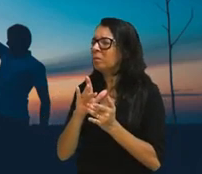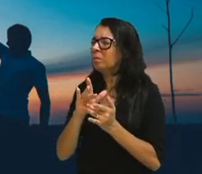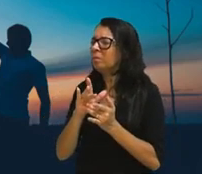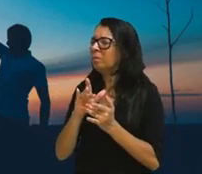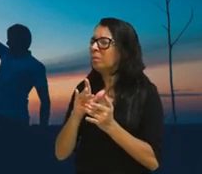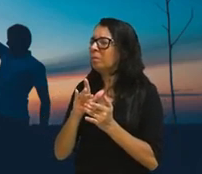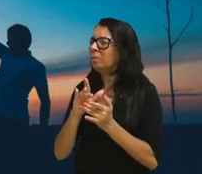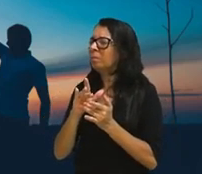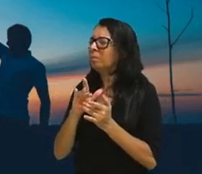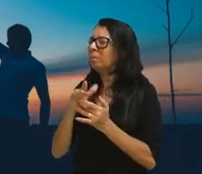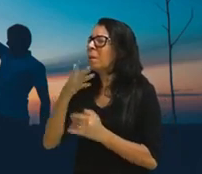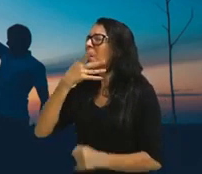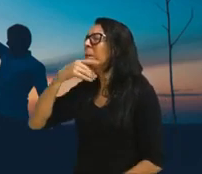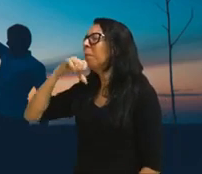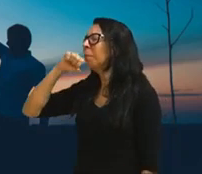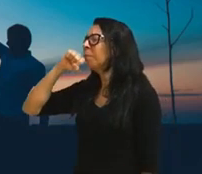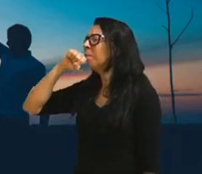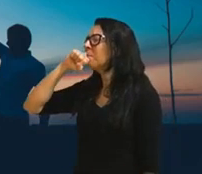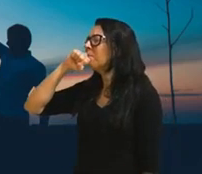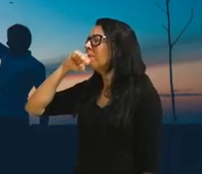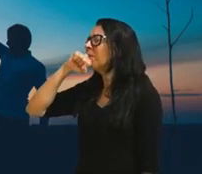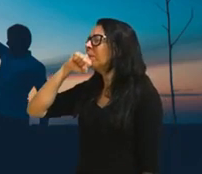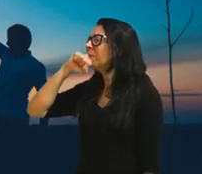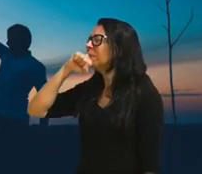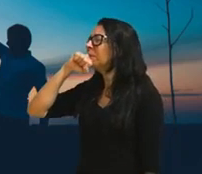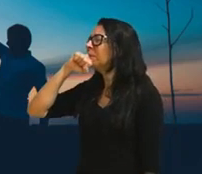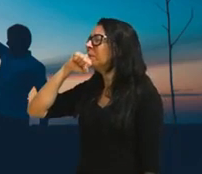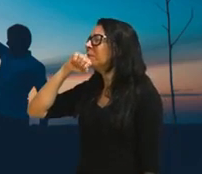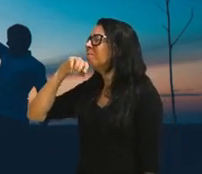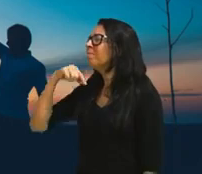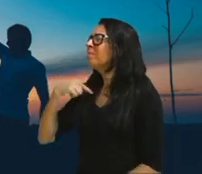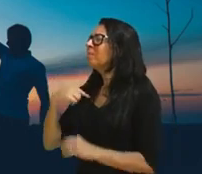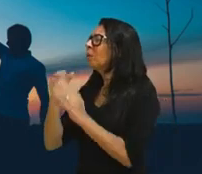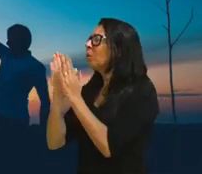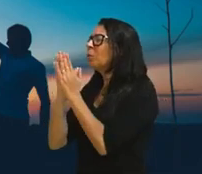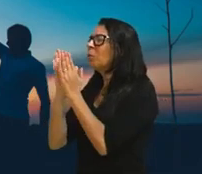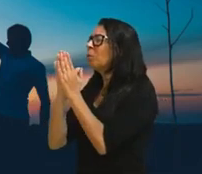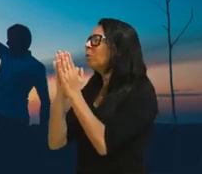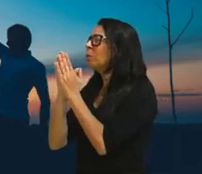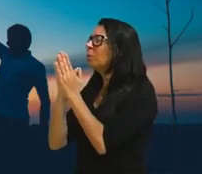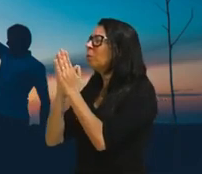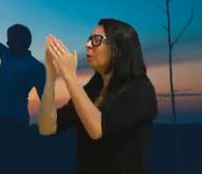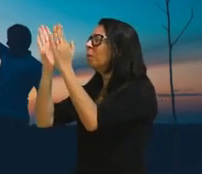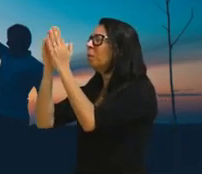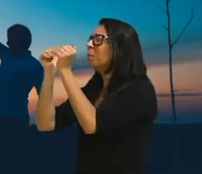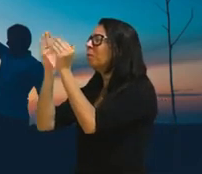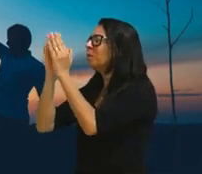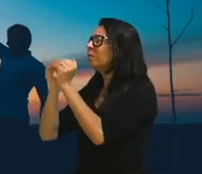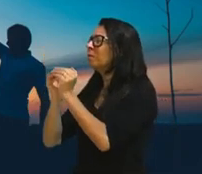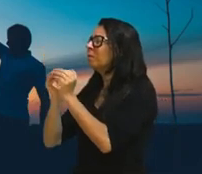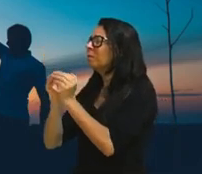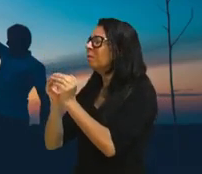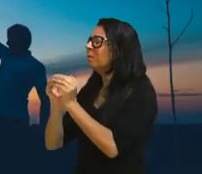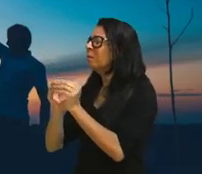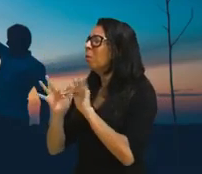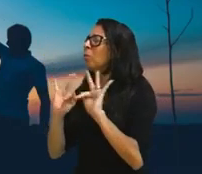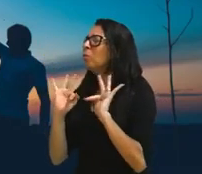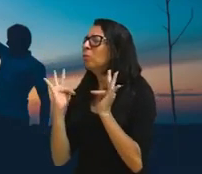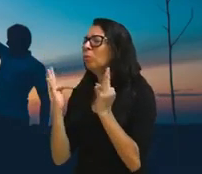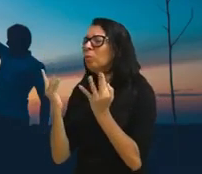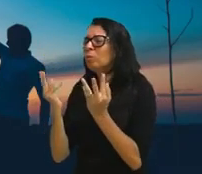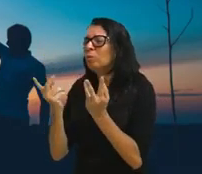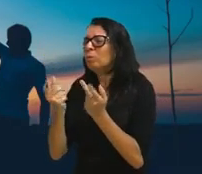neste momento, sob os cuidados da medicina, dos médicos, Pai, que agora,